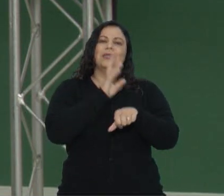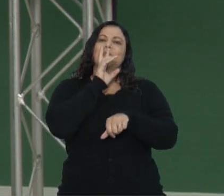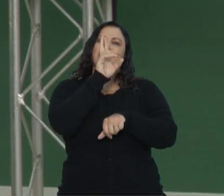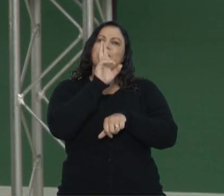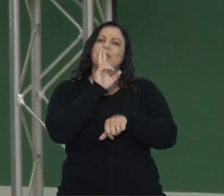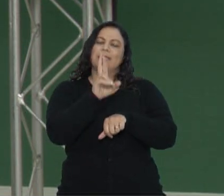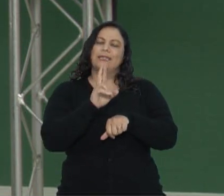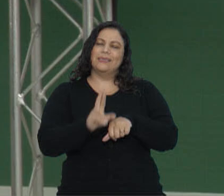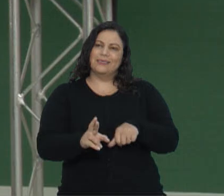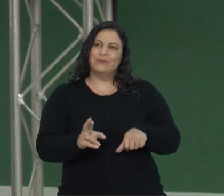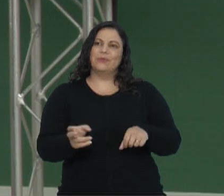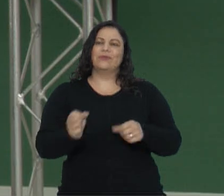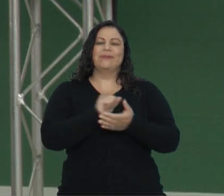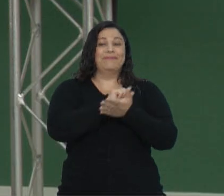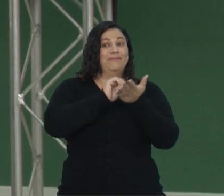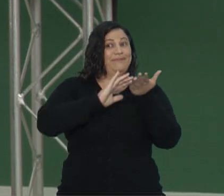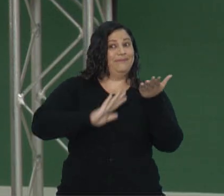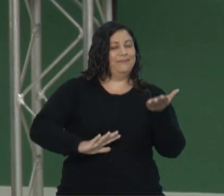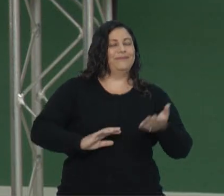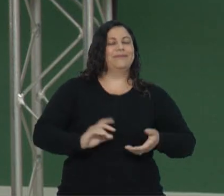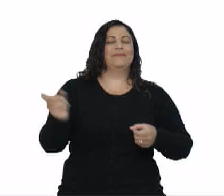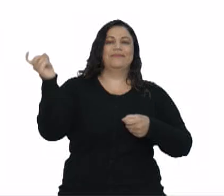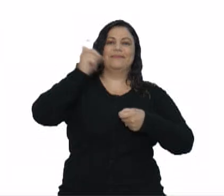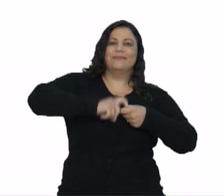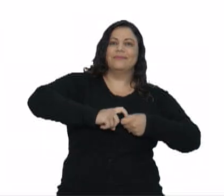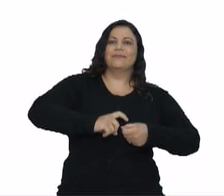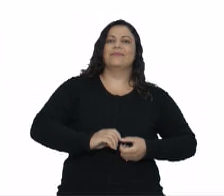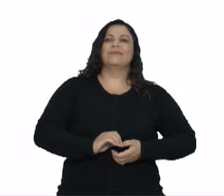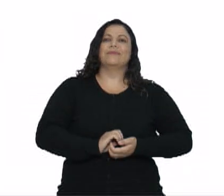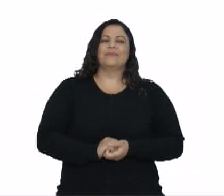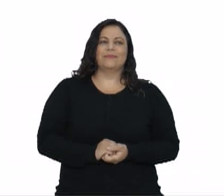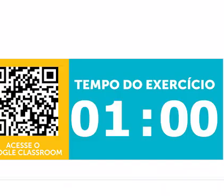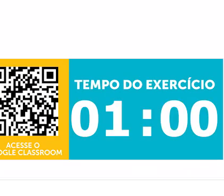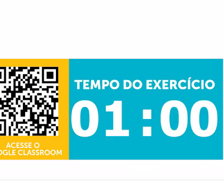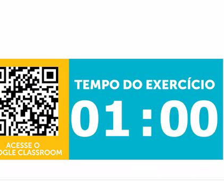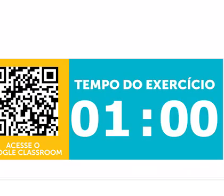porque tem mais exercício hoje. Já voltamos.